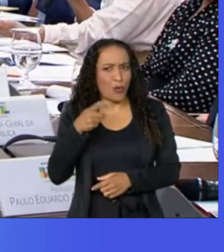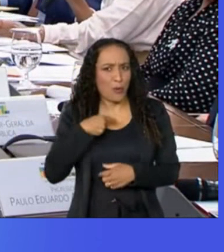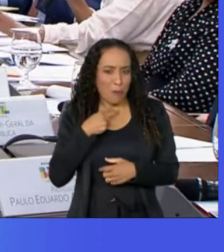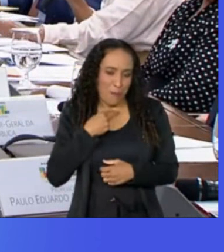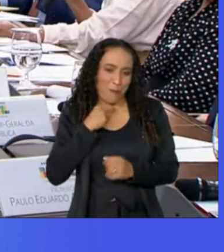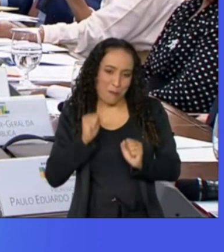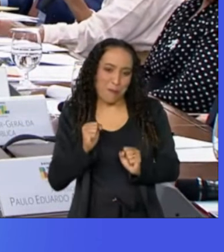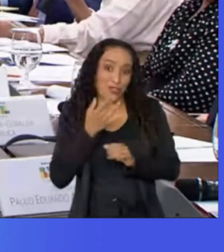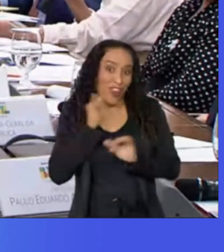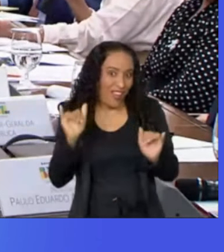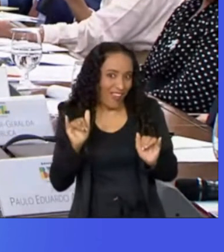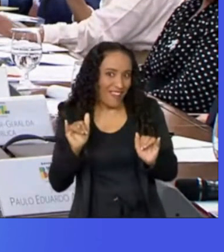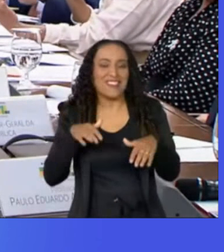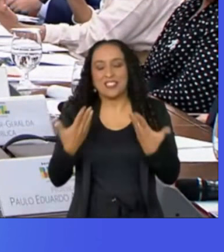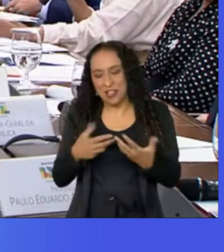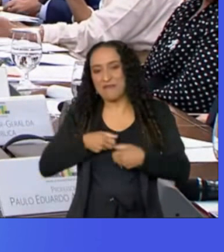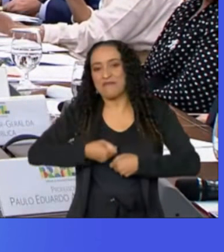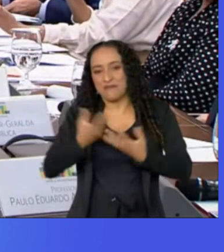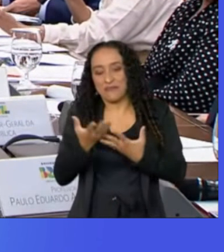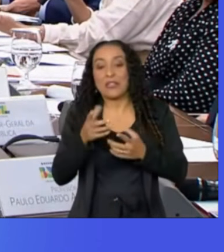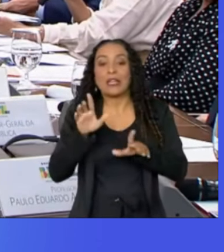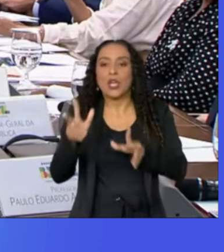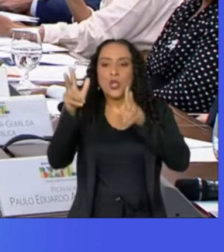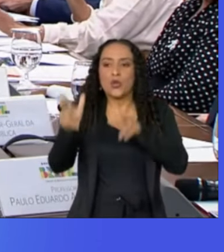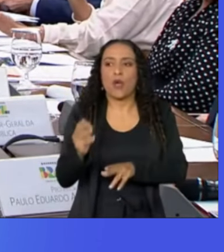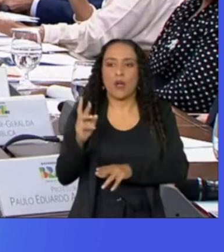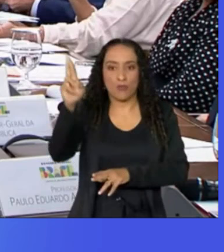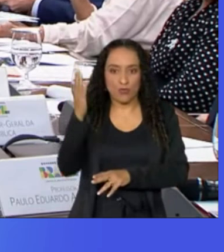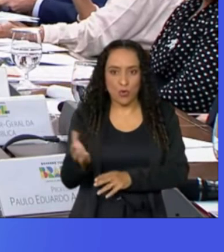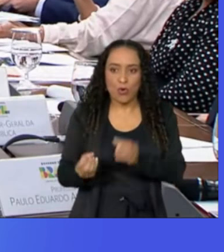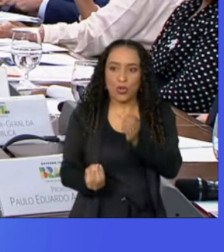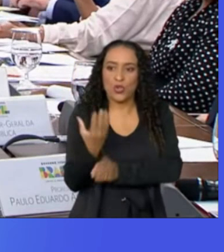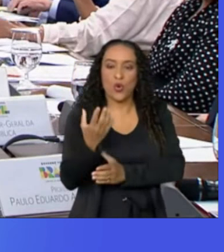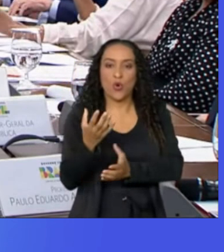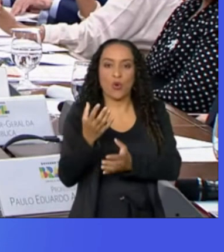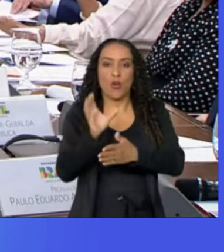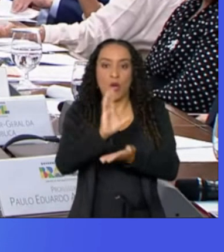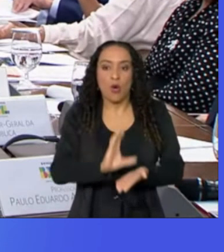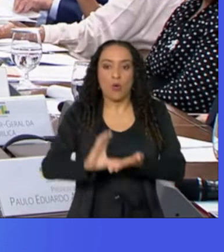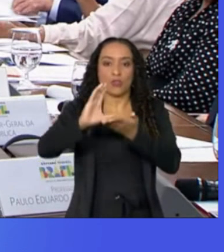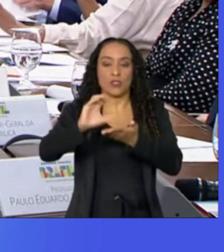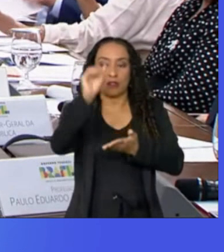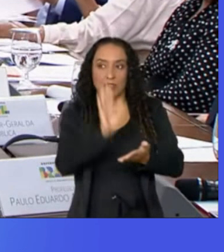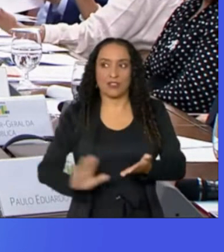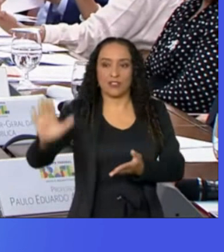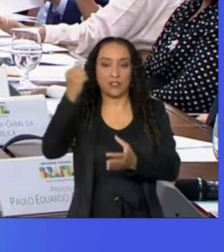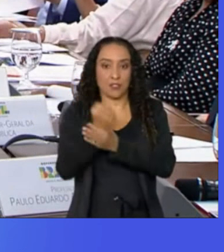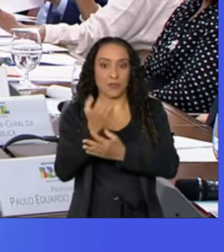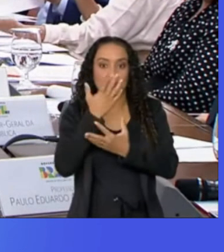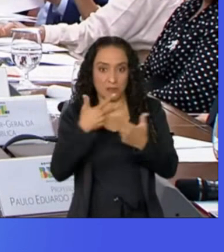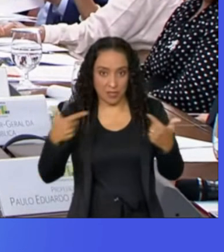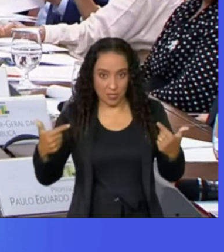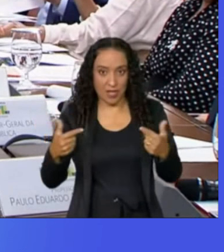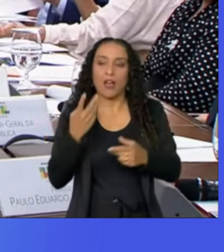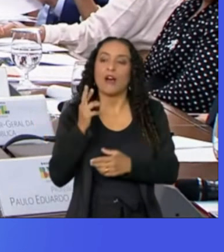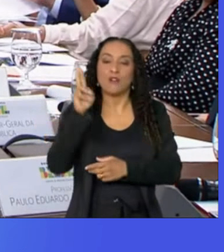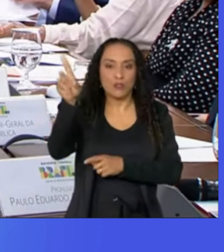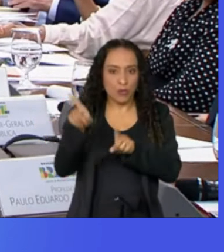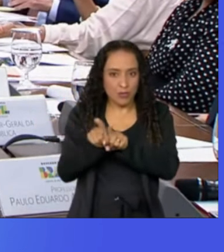então vou falar não é que do mesmo jeito que o senhor criou o Conselho Nacional de segurança alimentar o